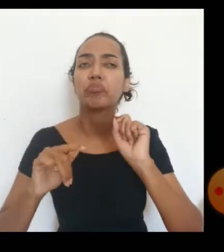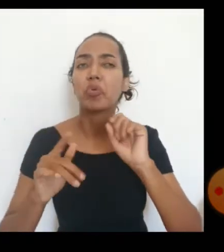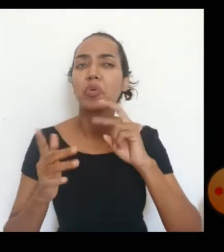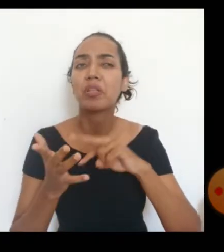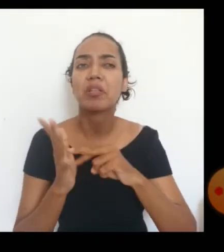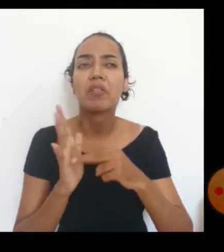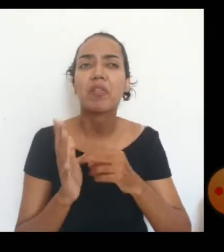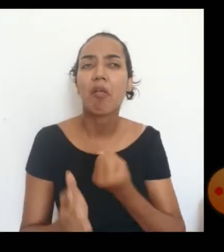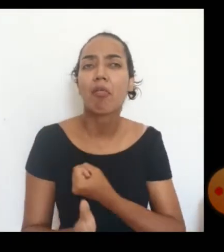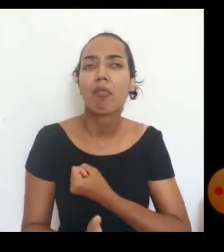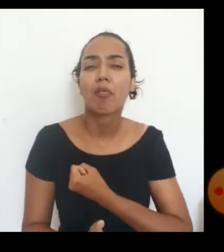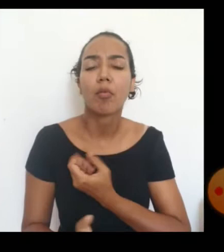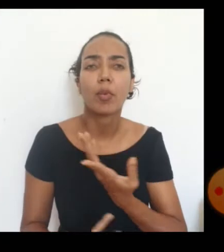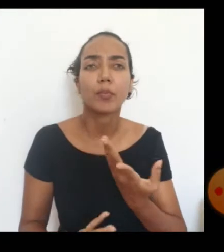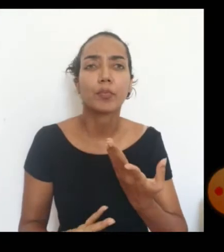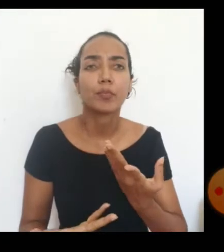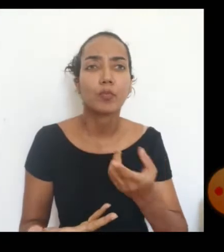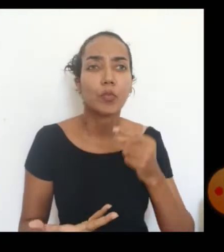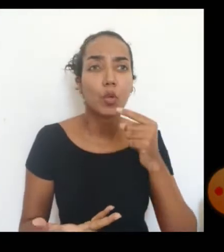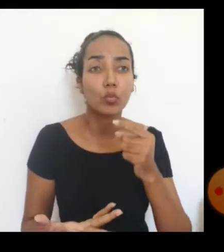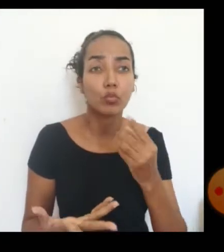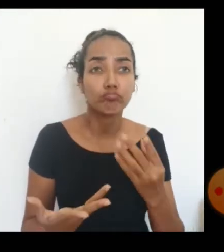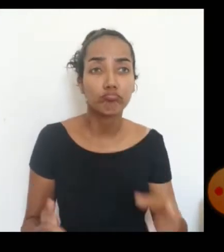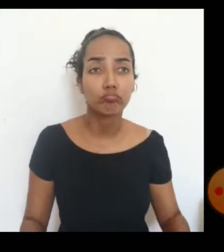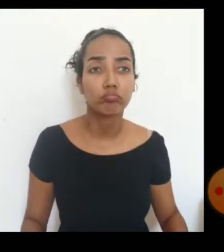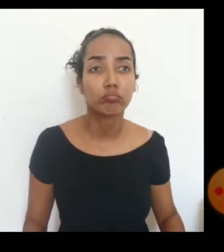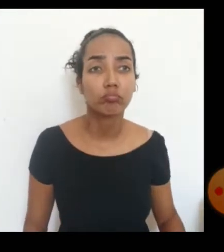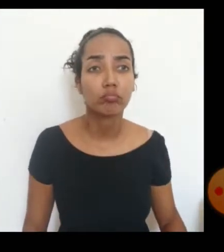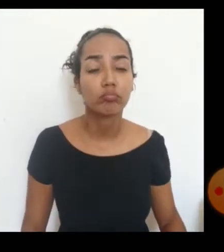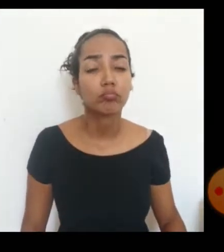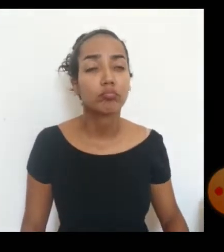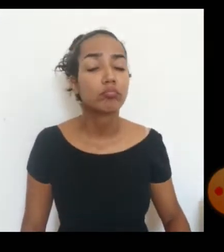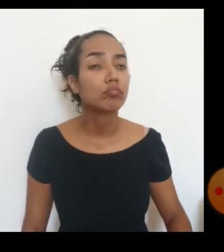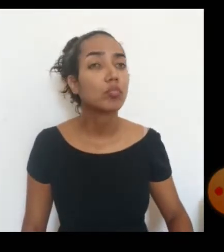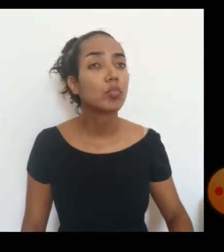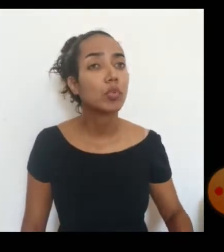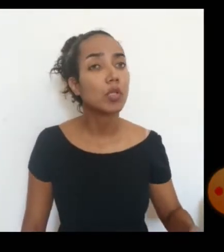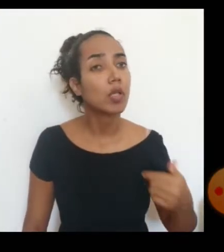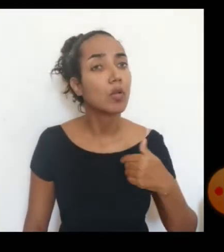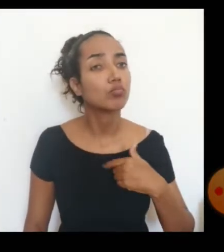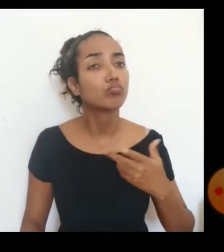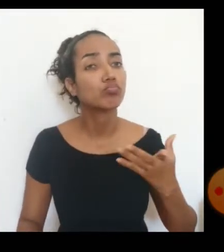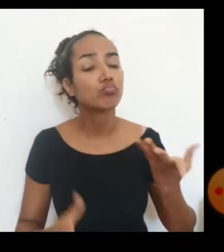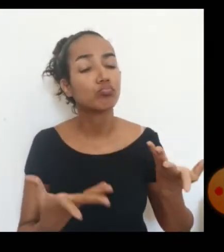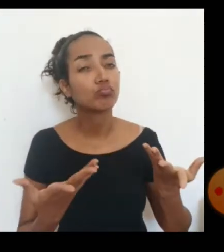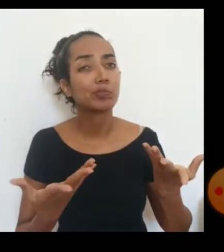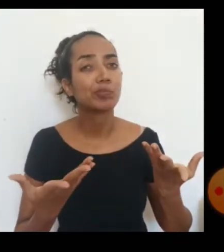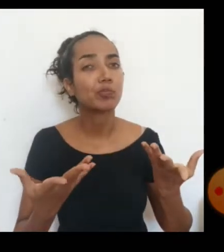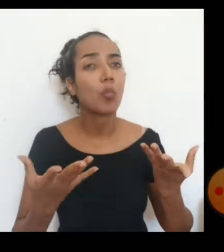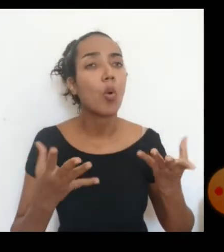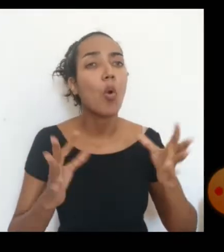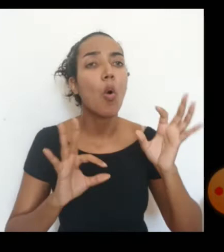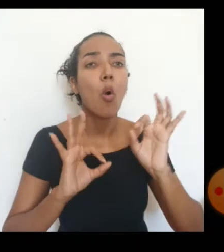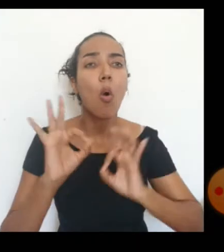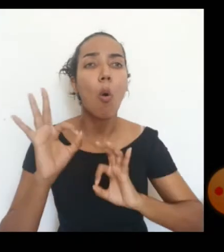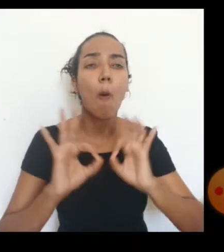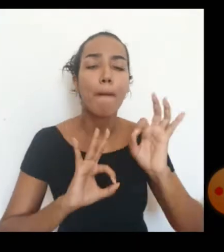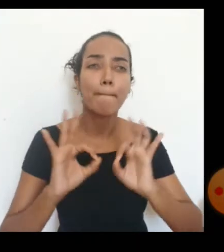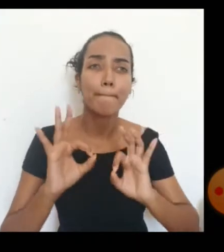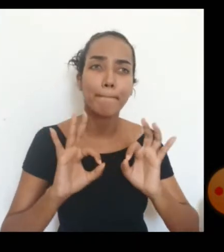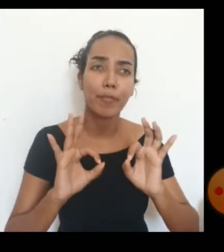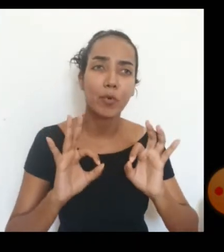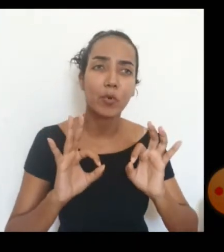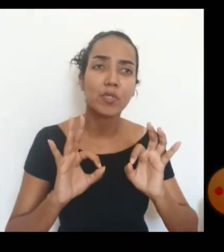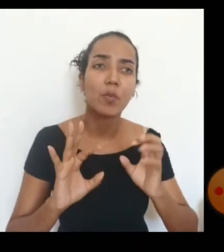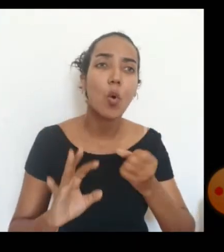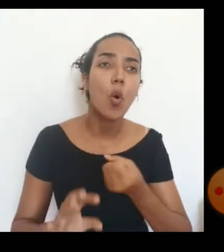estou determinando, é o que a gente chama de cardinalidade. Eu estou determinando quantos clientes podem